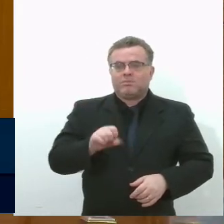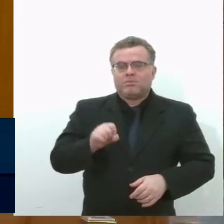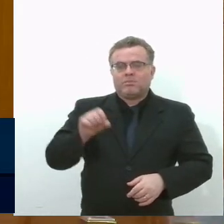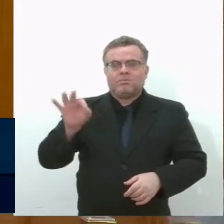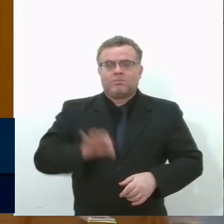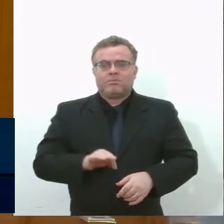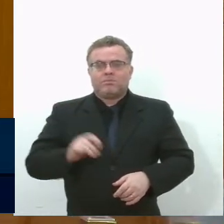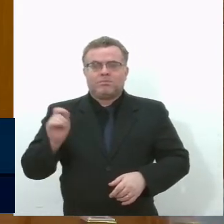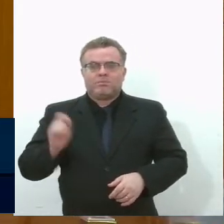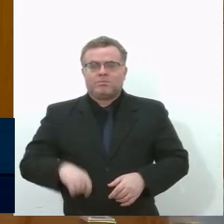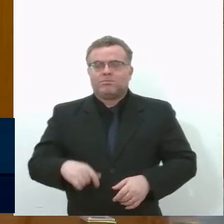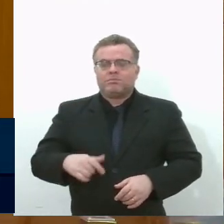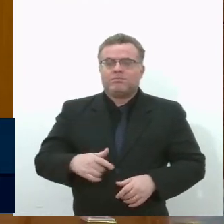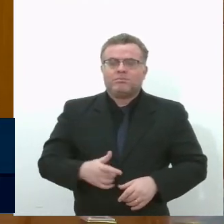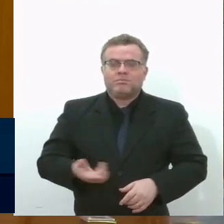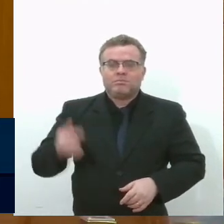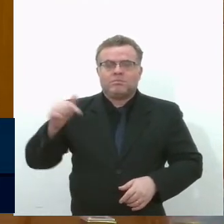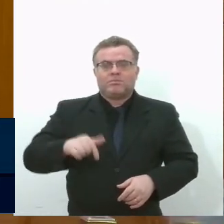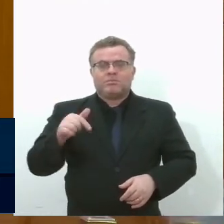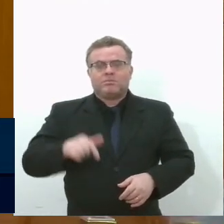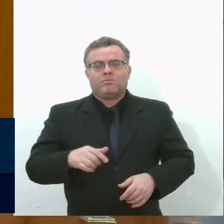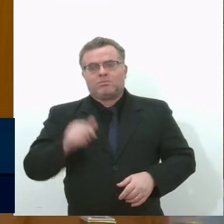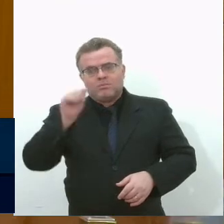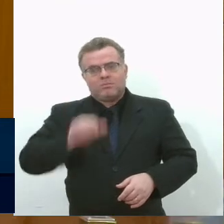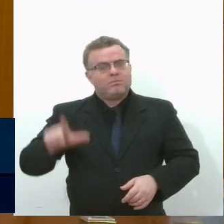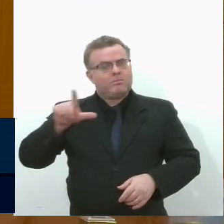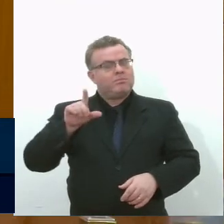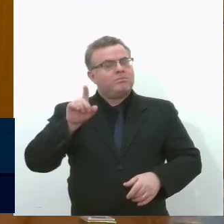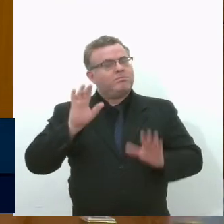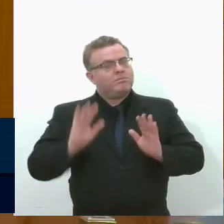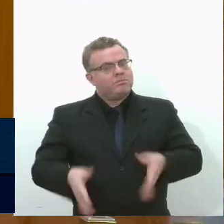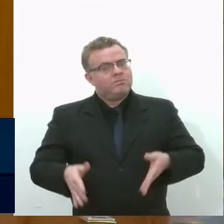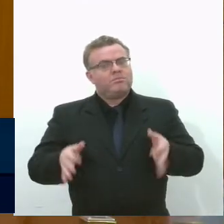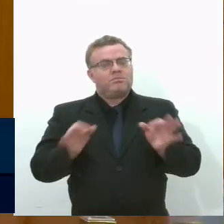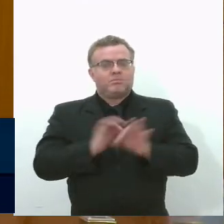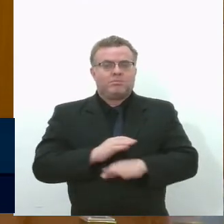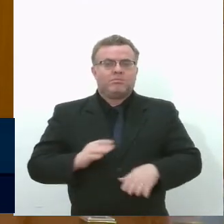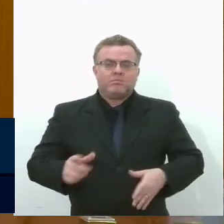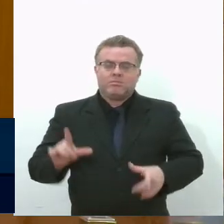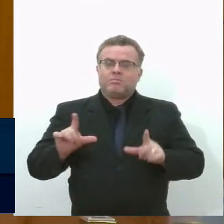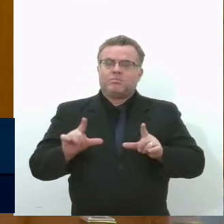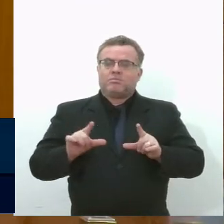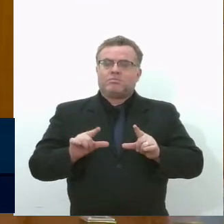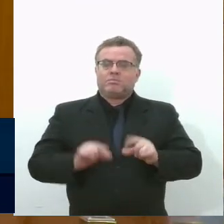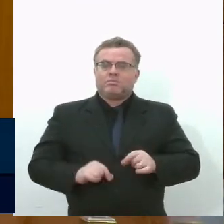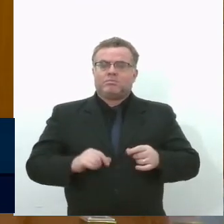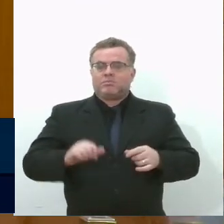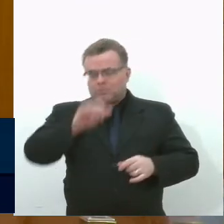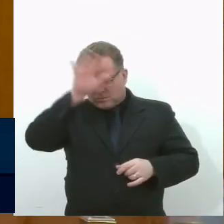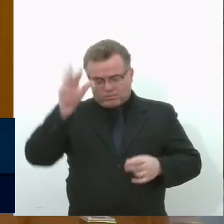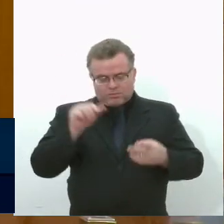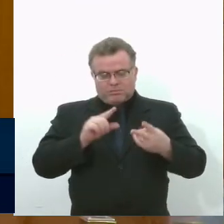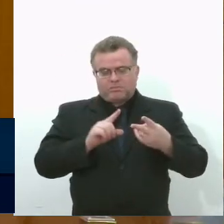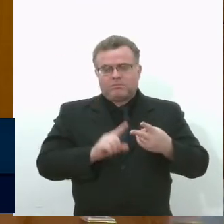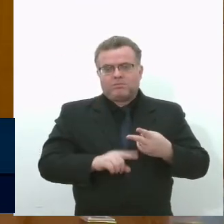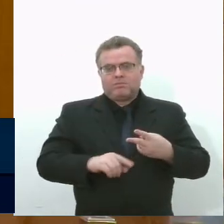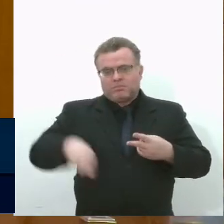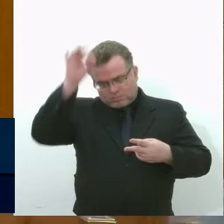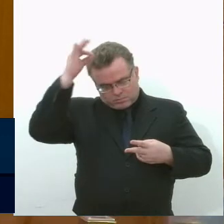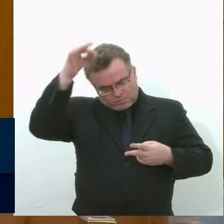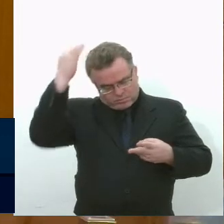Aqui, Alagoas, vizinho a nós, também já fez a redução. Amazonas, o Espírito Santo, Rio Grande do